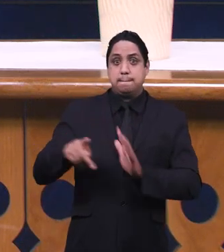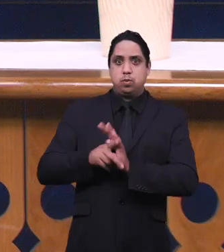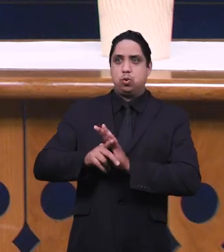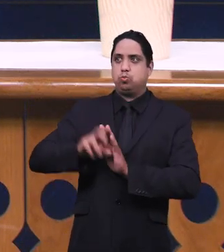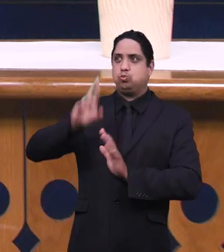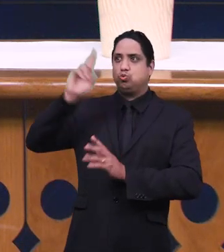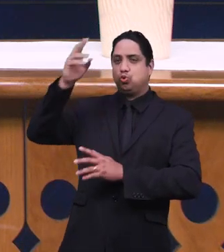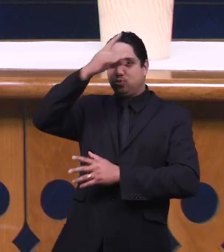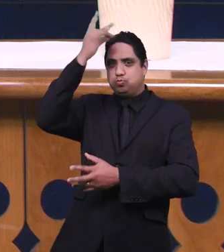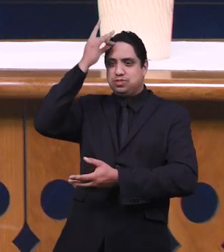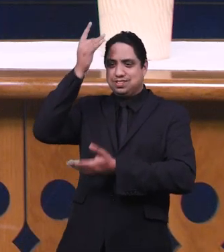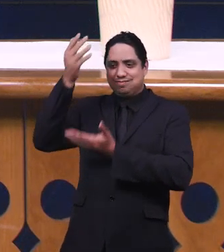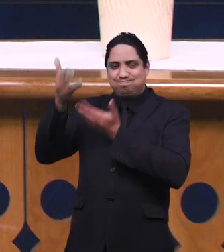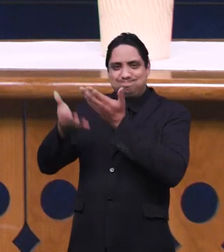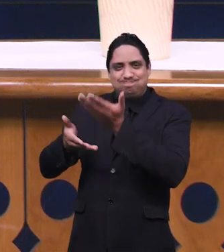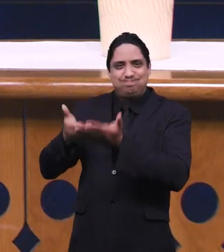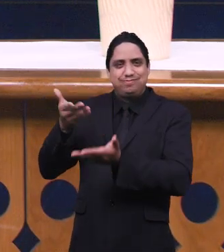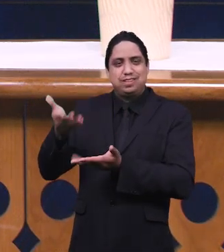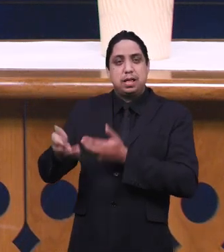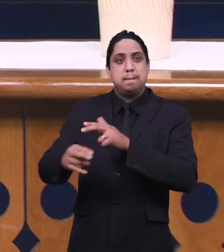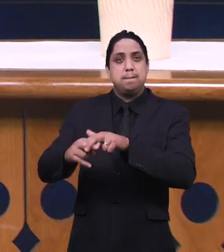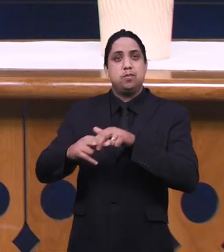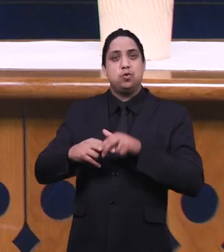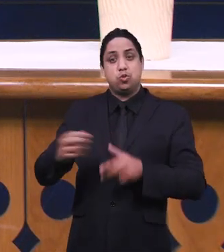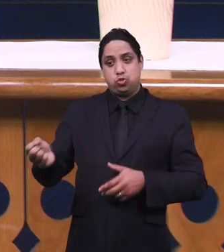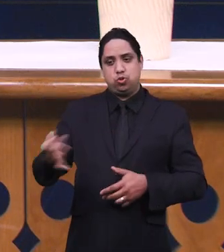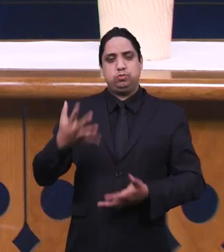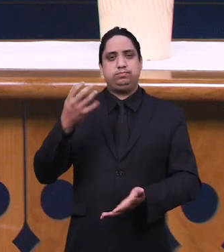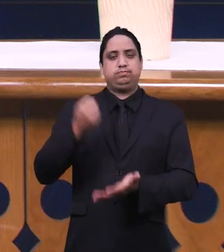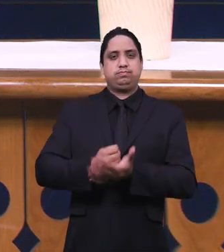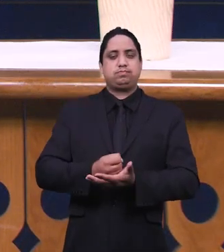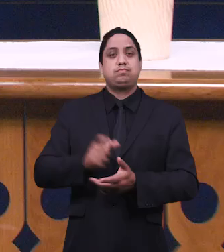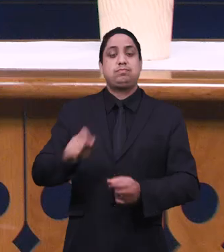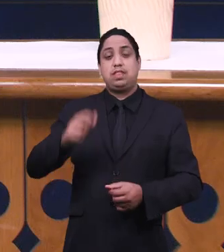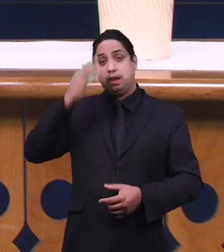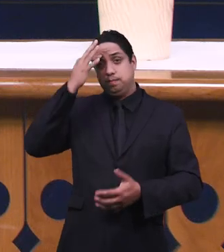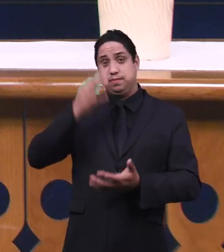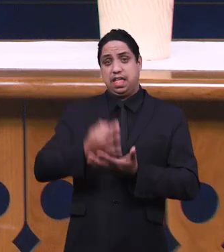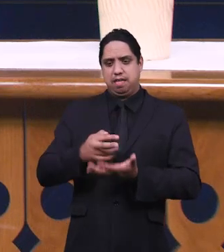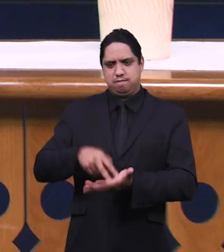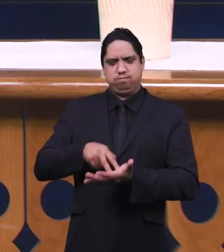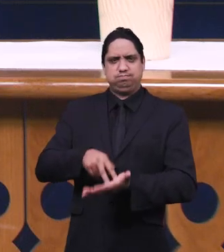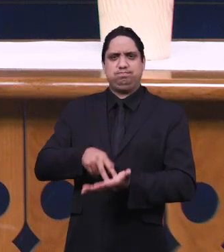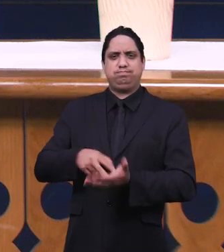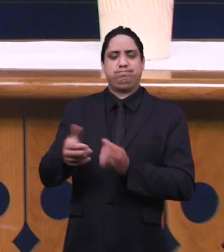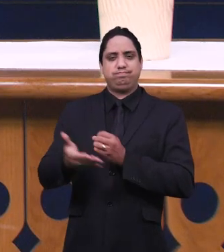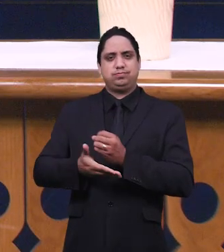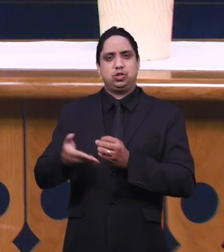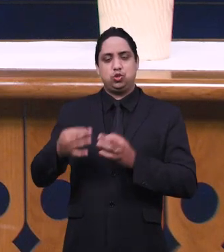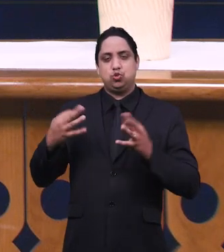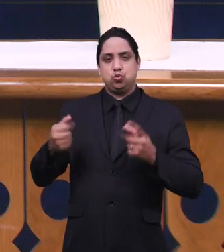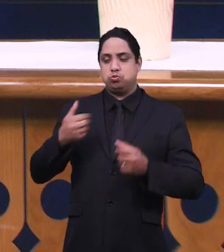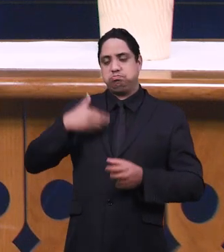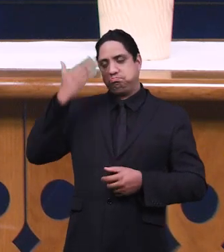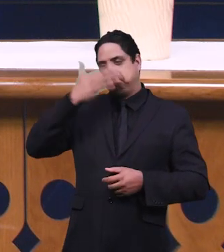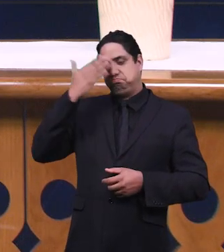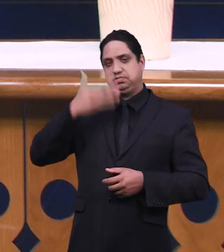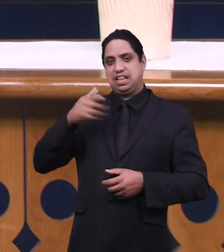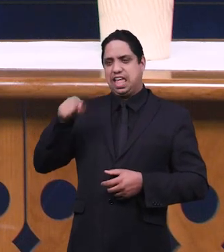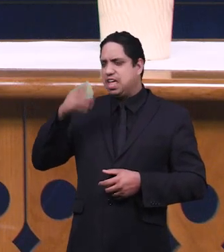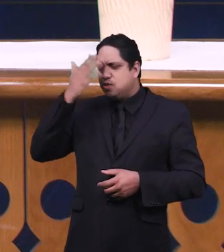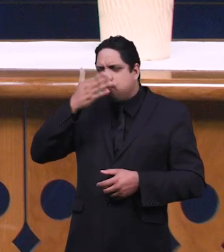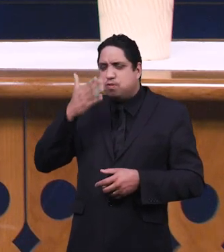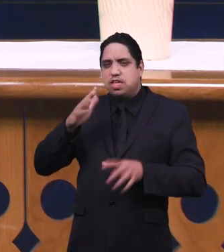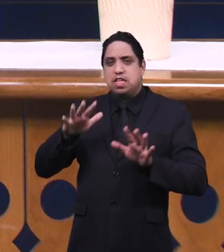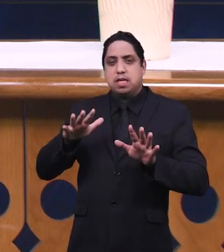que transcendia. Por isso, o próprio Novo Testamento fala que a fé é o firme fundamento daquilo que você não